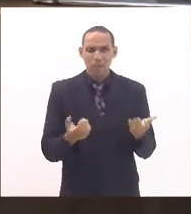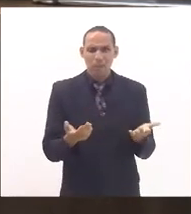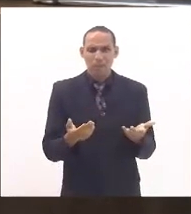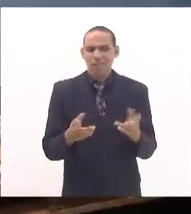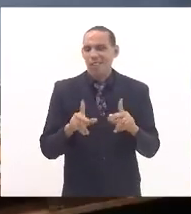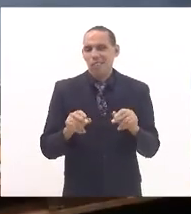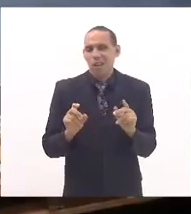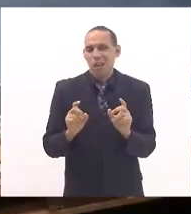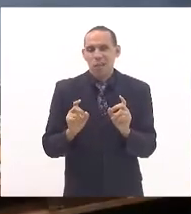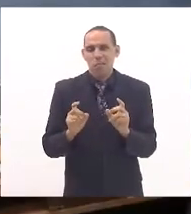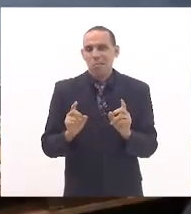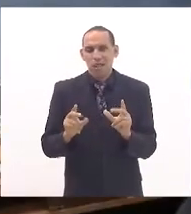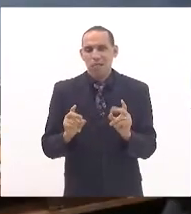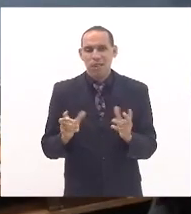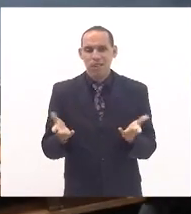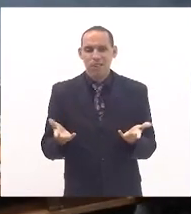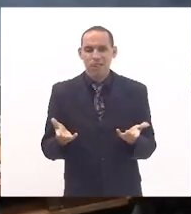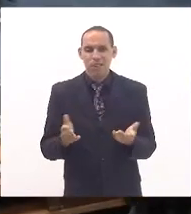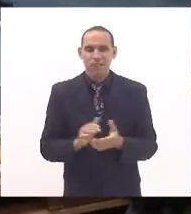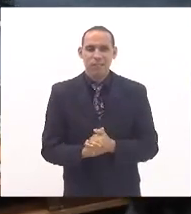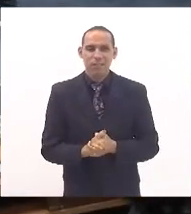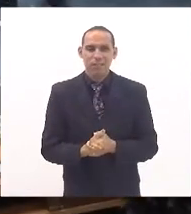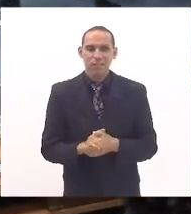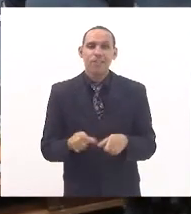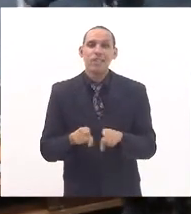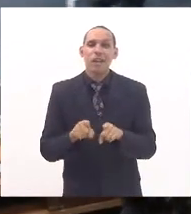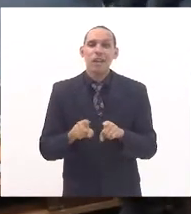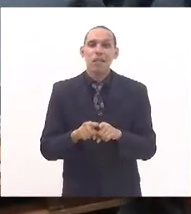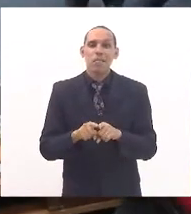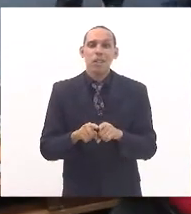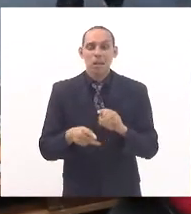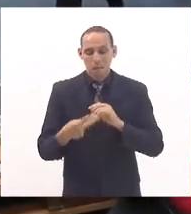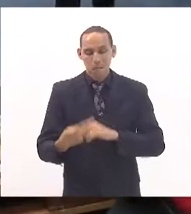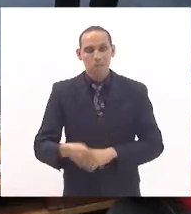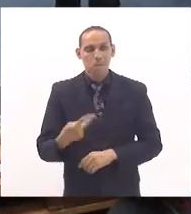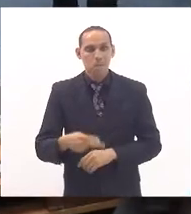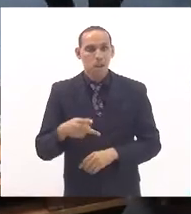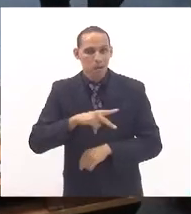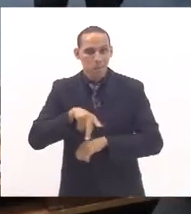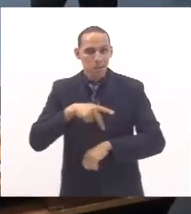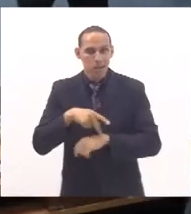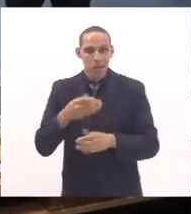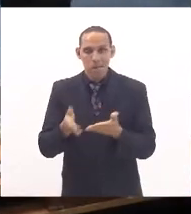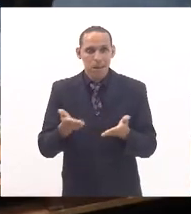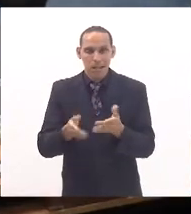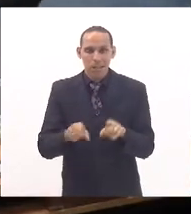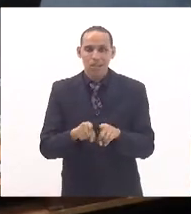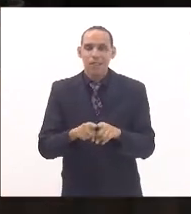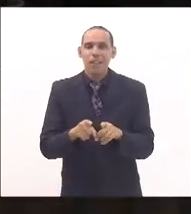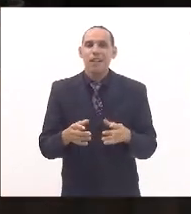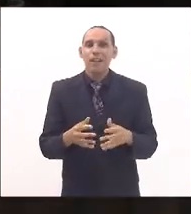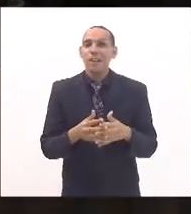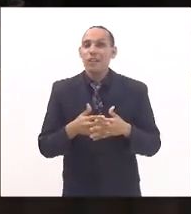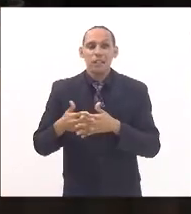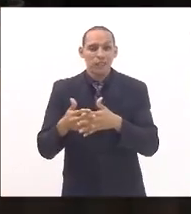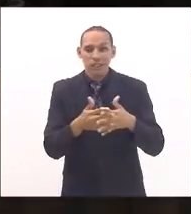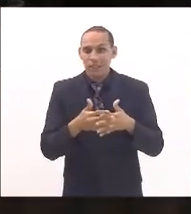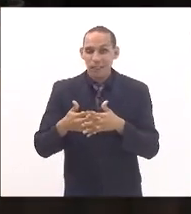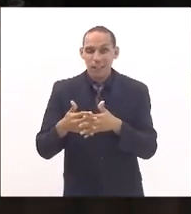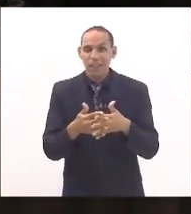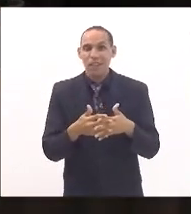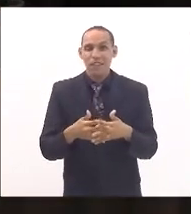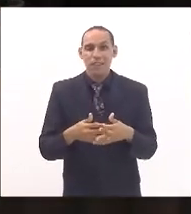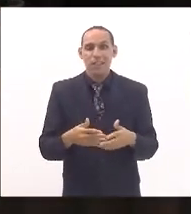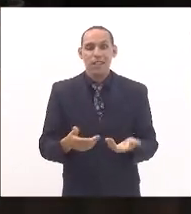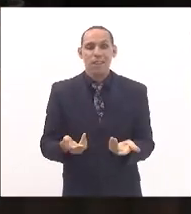privatizado. Está privatizando e desnacionalizando. Há muito tempo. Exatamente. Nem nos Estados Unidos, que é a paridade,